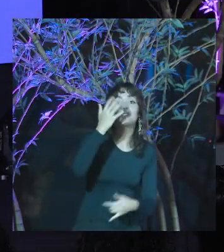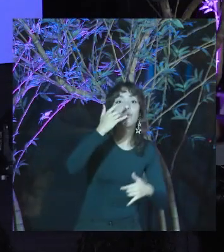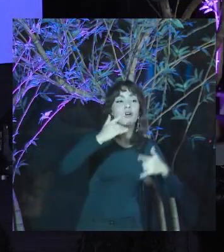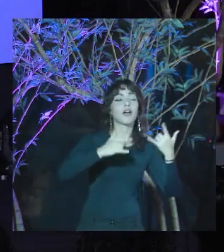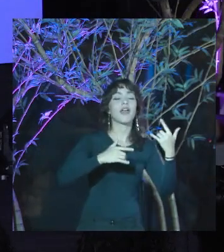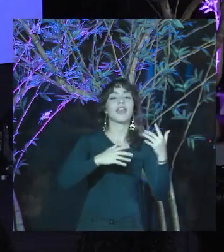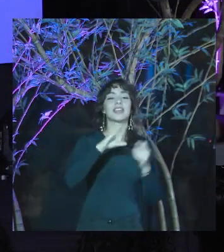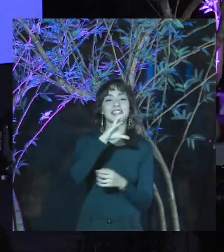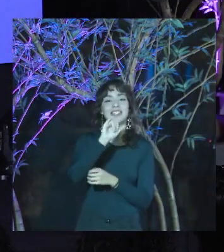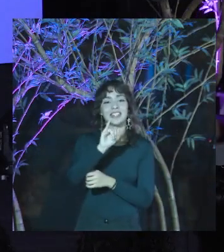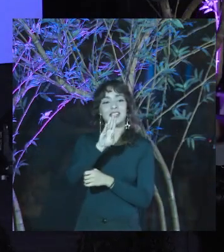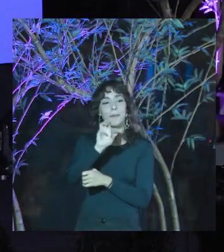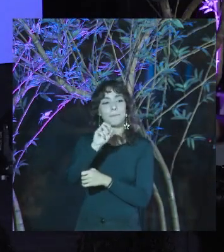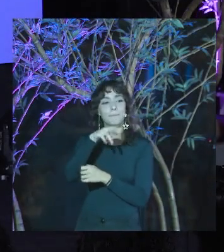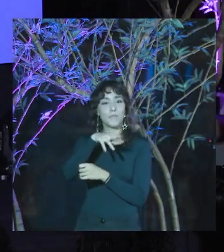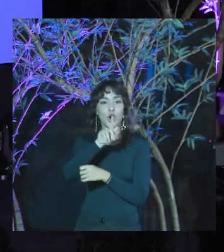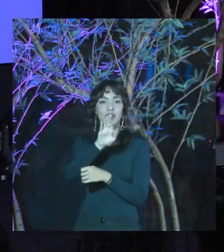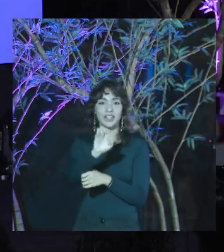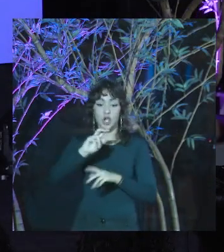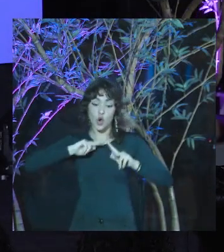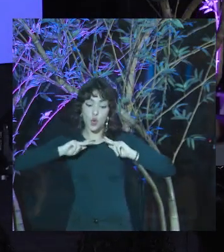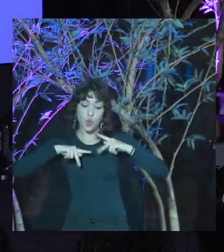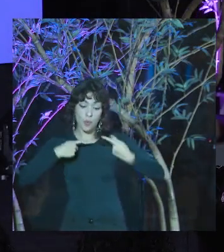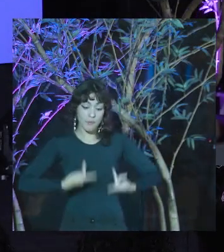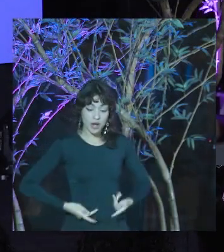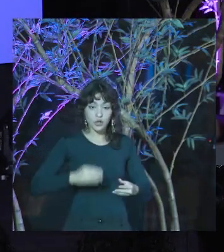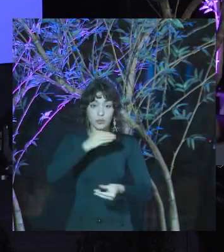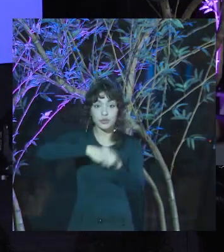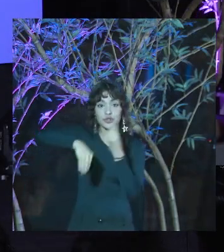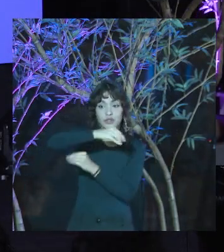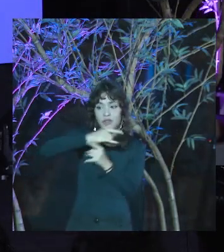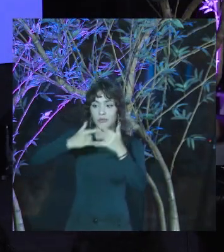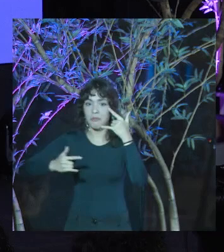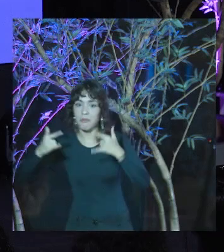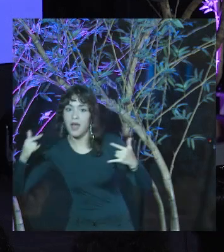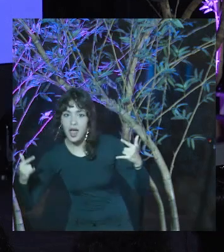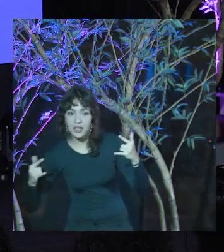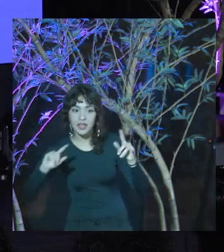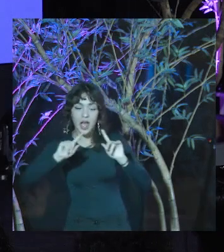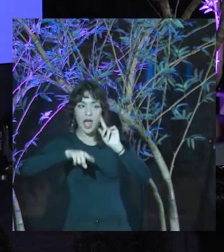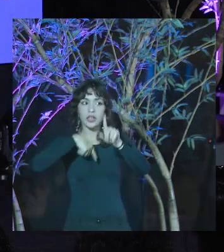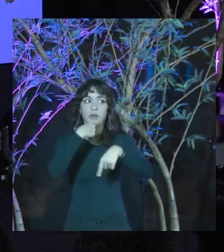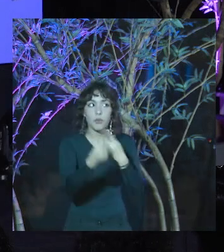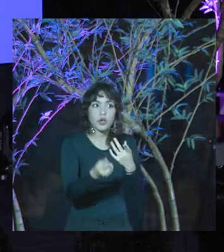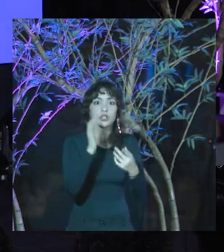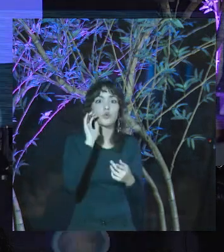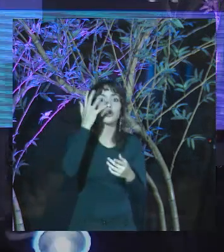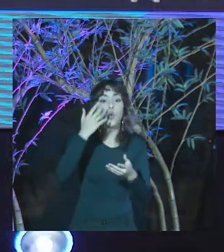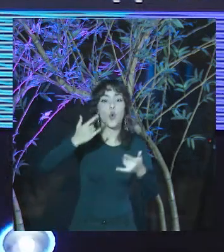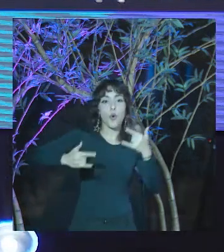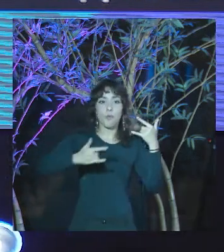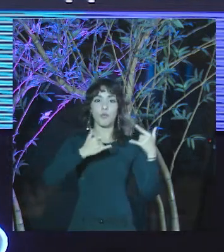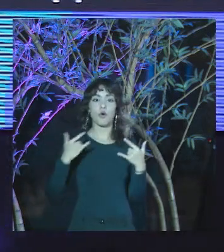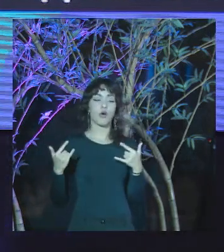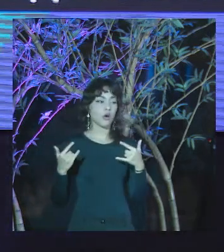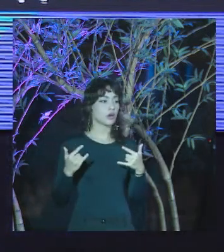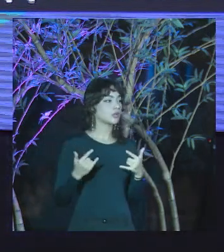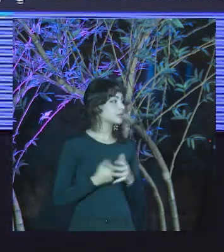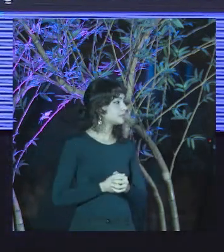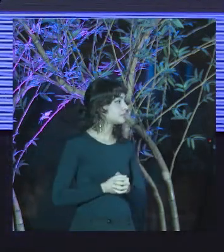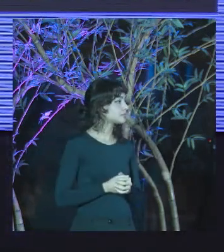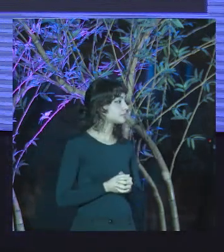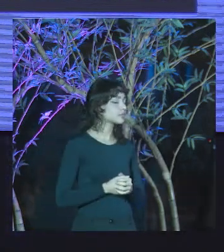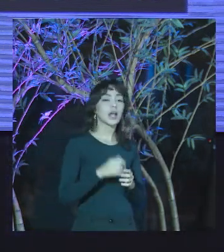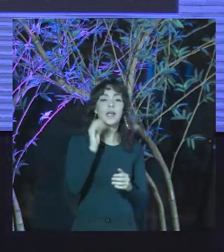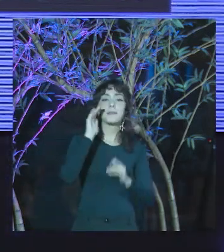a complementar nossos corpos com máquinas. Depois, os robôs. E aí os robôs começaram a gente